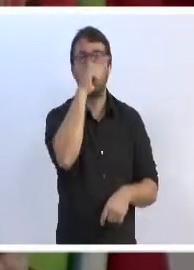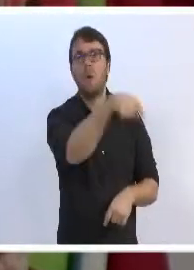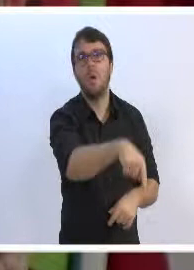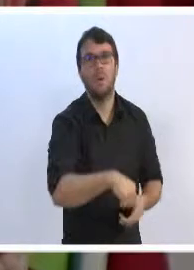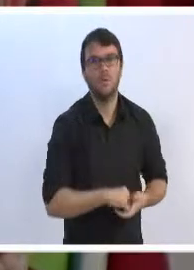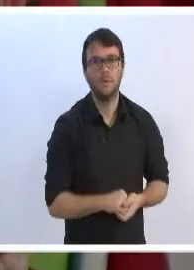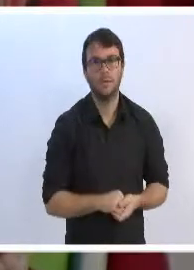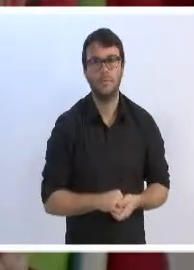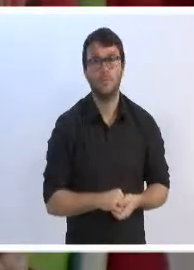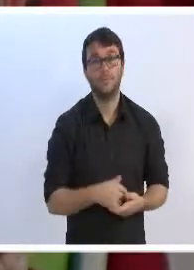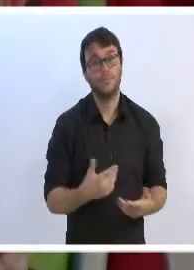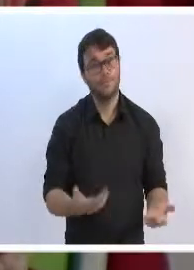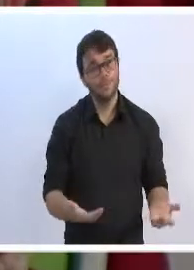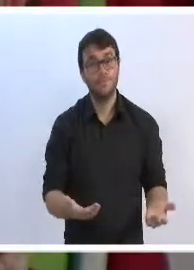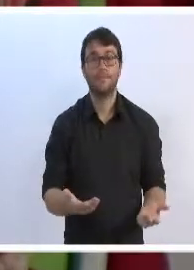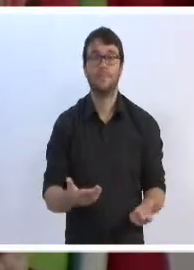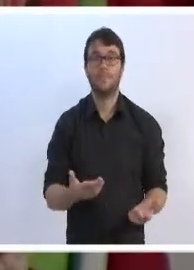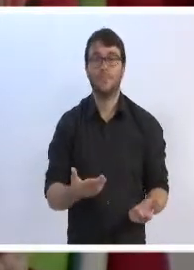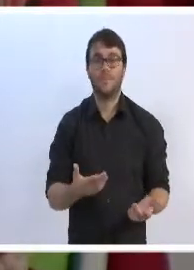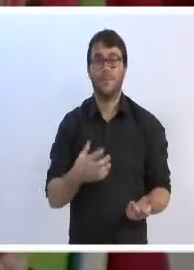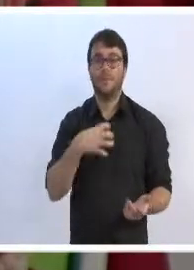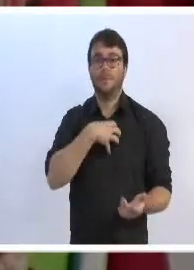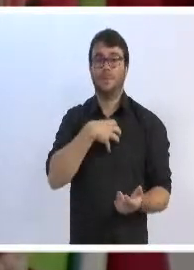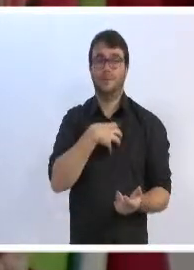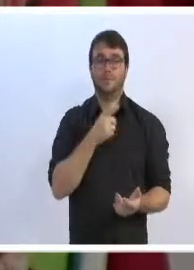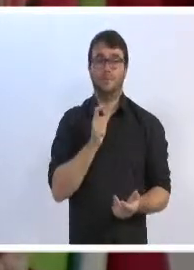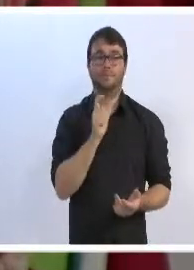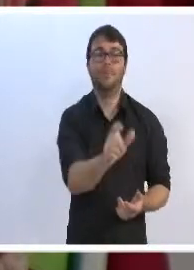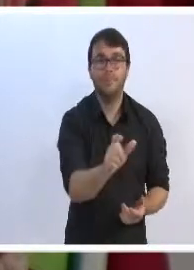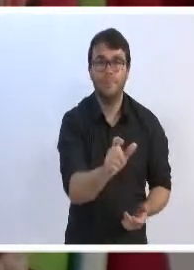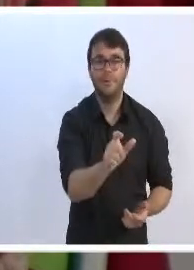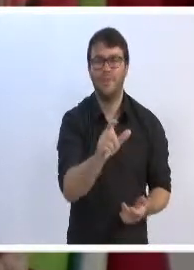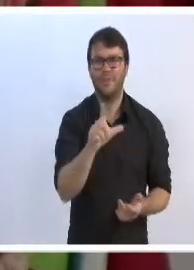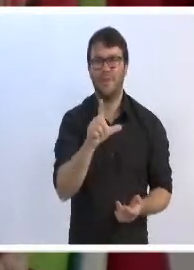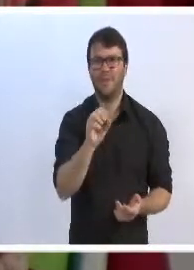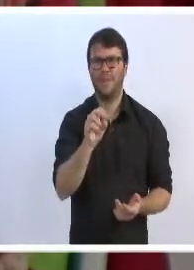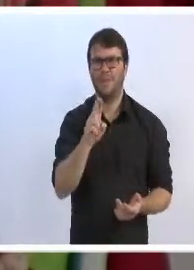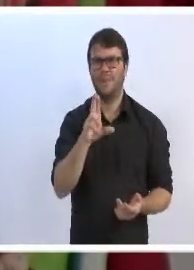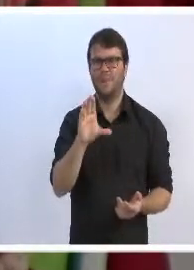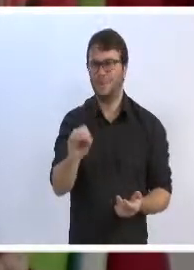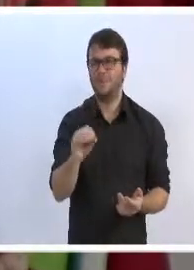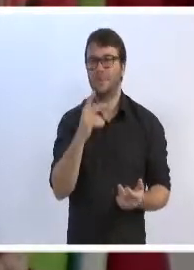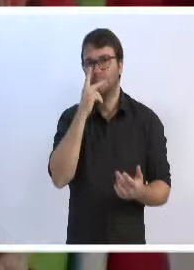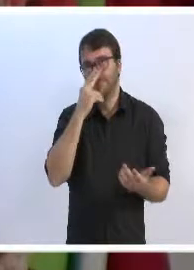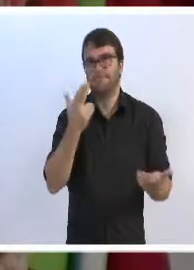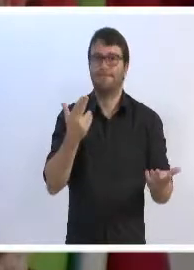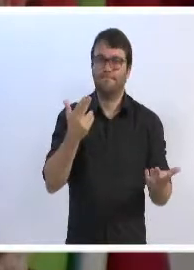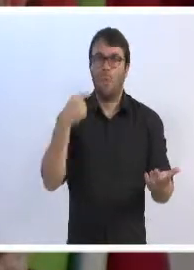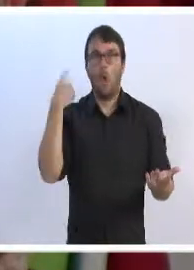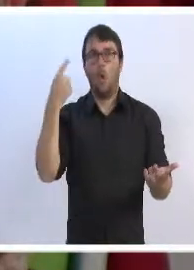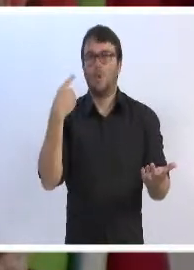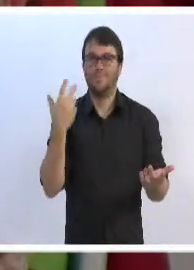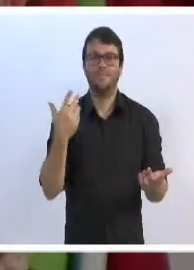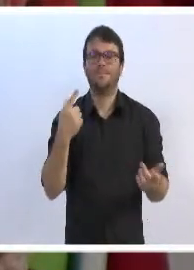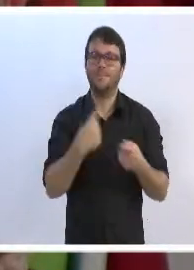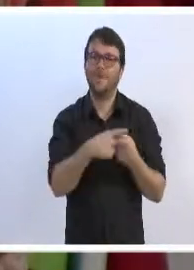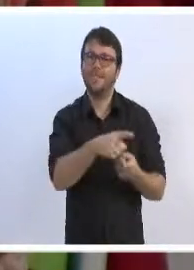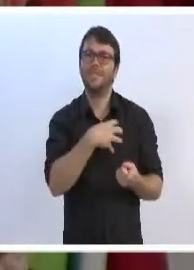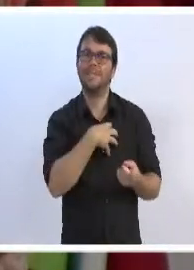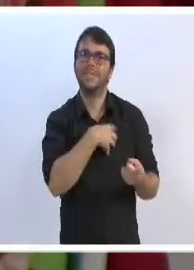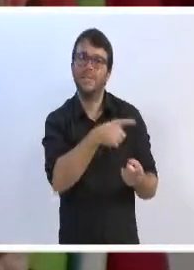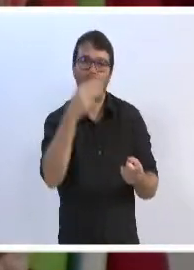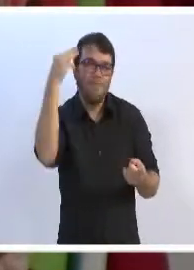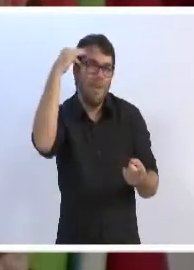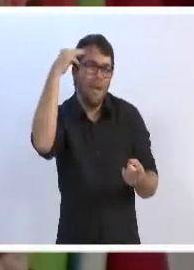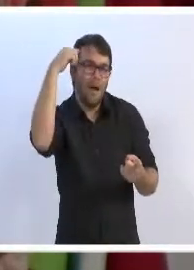infelizmente até o termo né acaba sendo utilizado de forma pejorativa por que um paciente tem uma patologia um transtorno